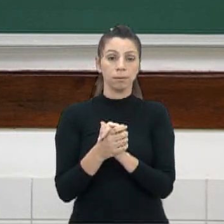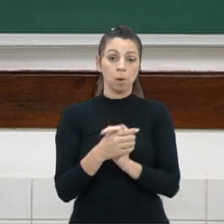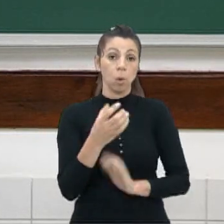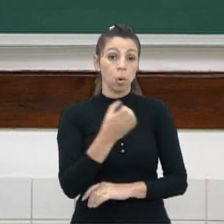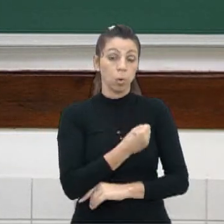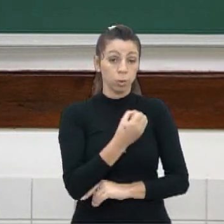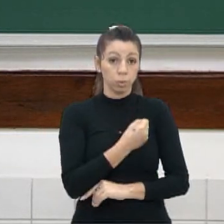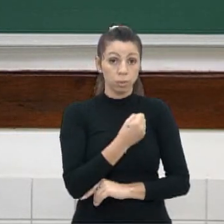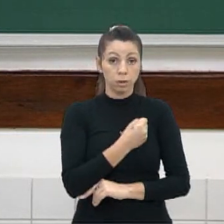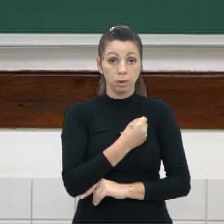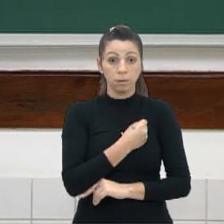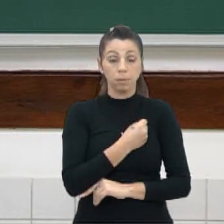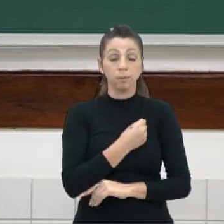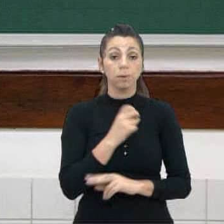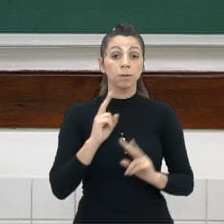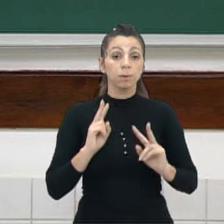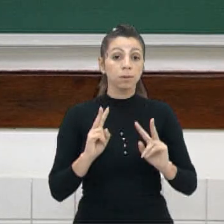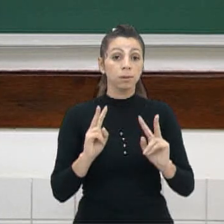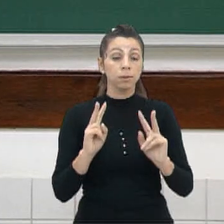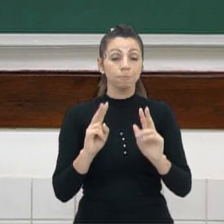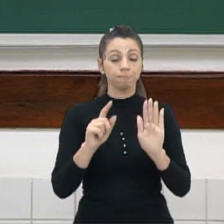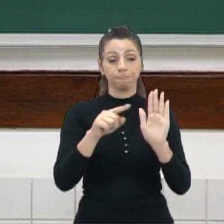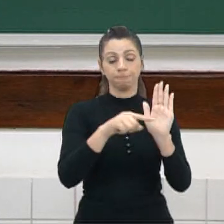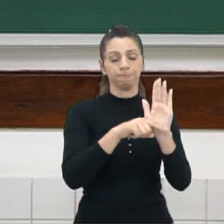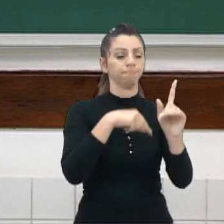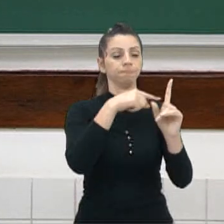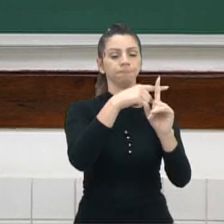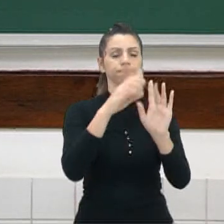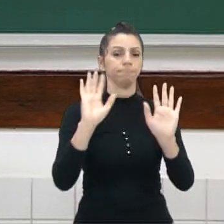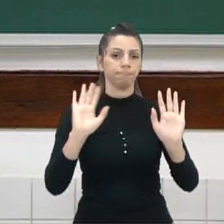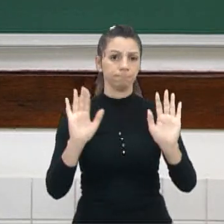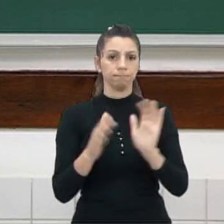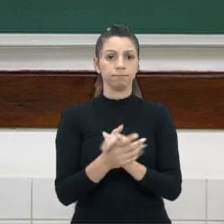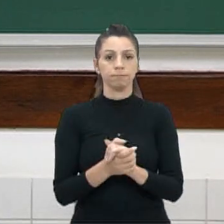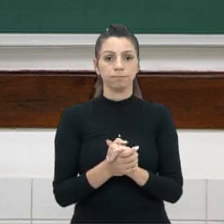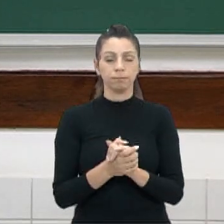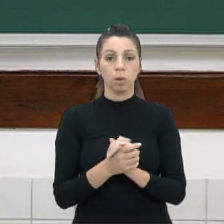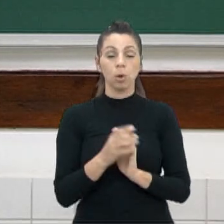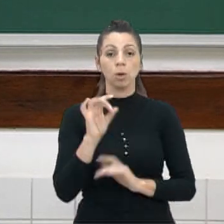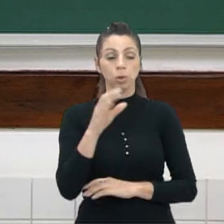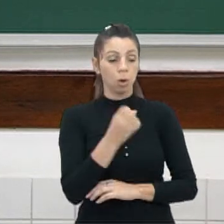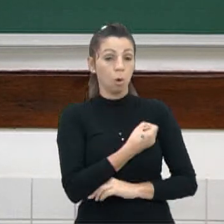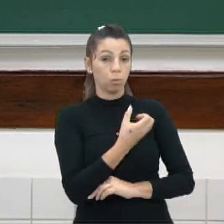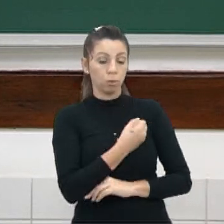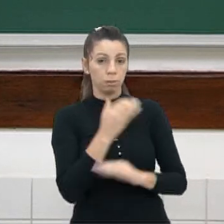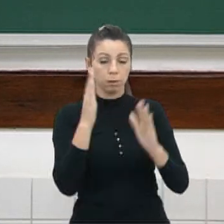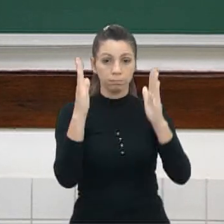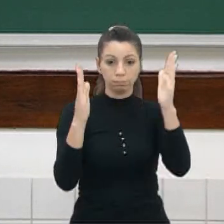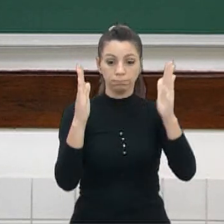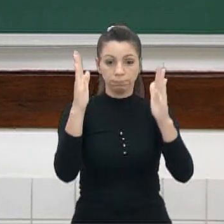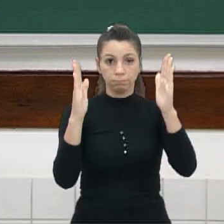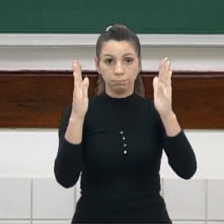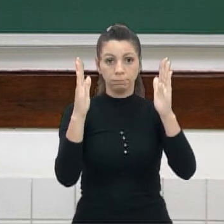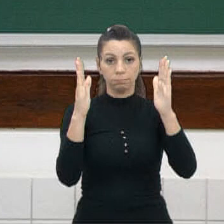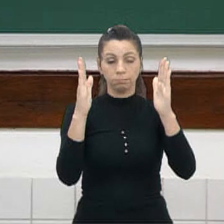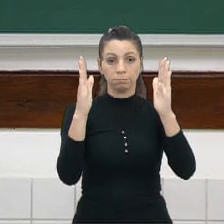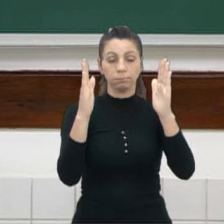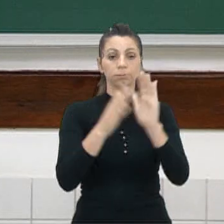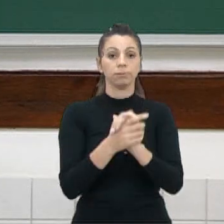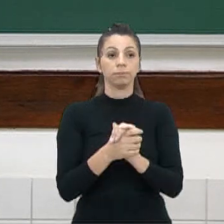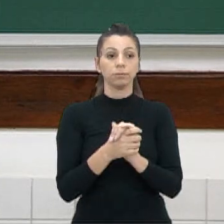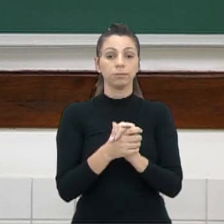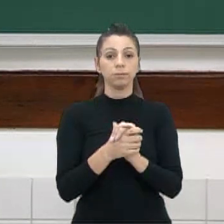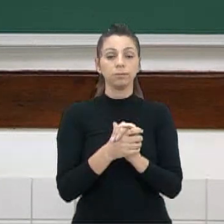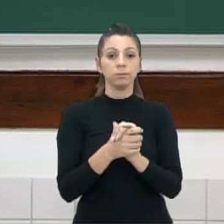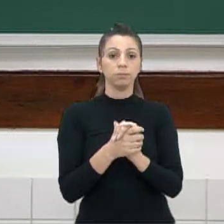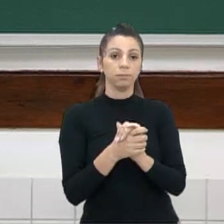numérico daqueles números sem sinal. Se o meu número negativo tem um módulo maior que o número positivo,